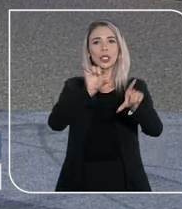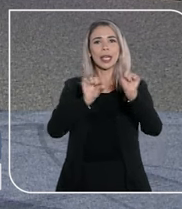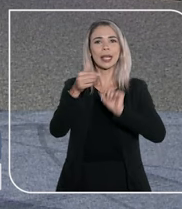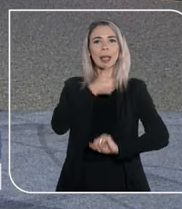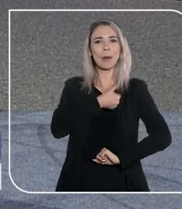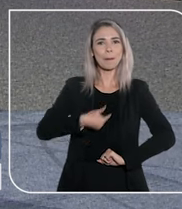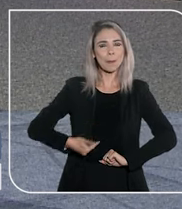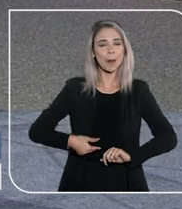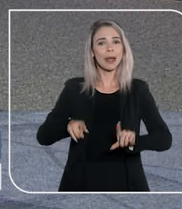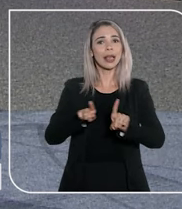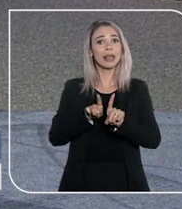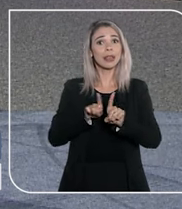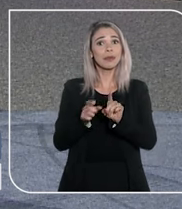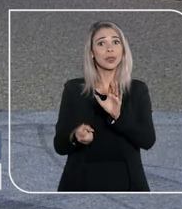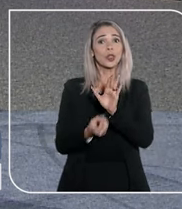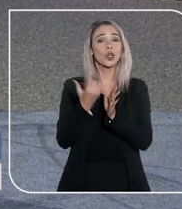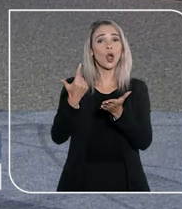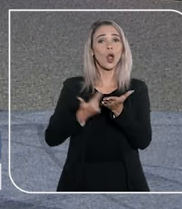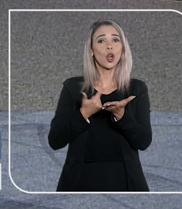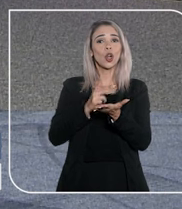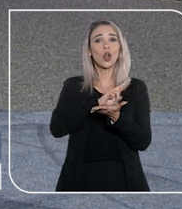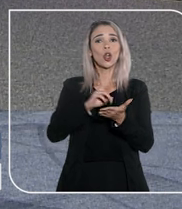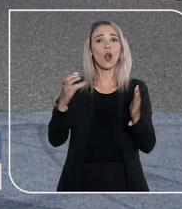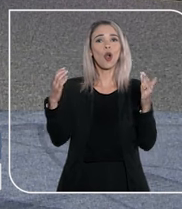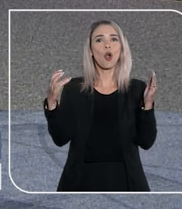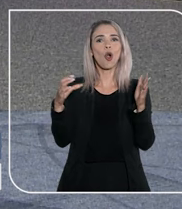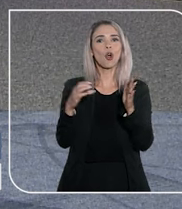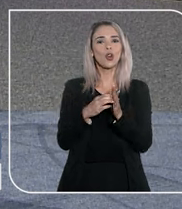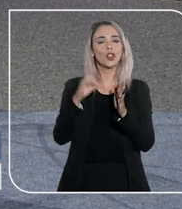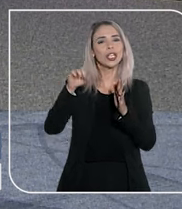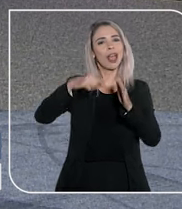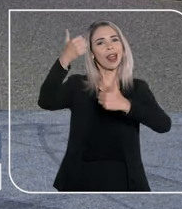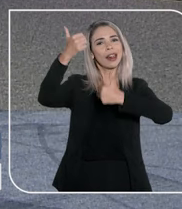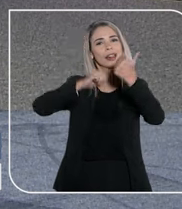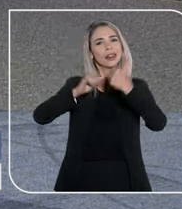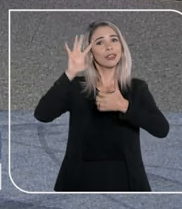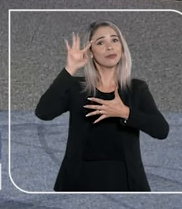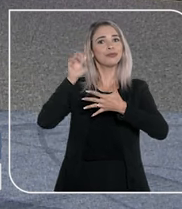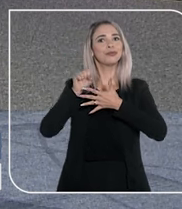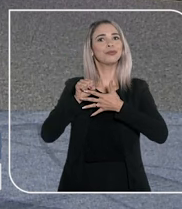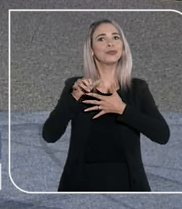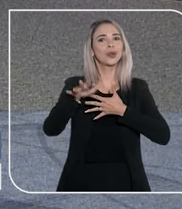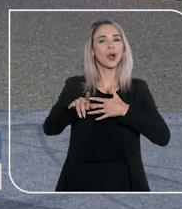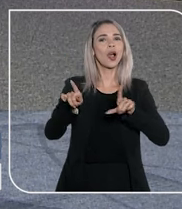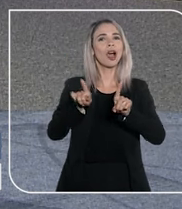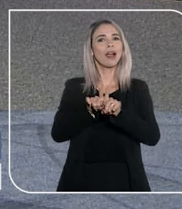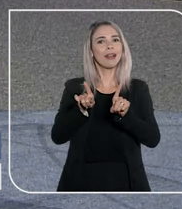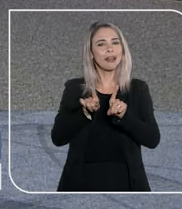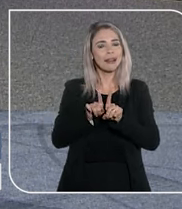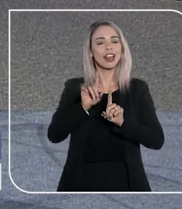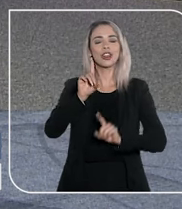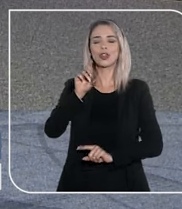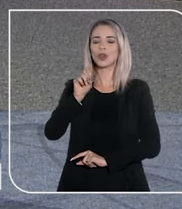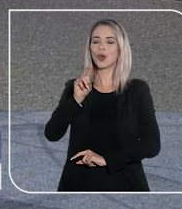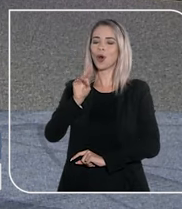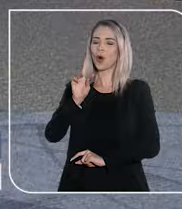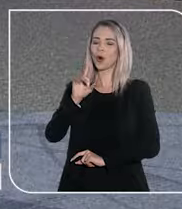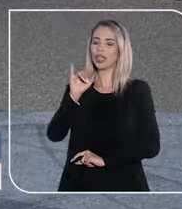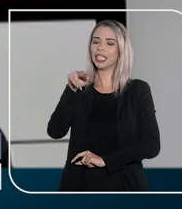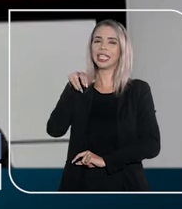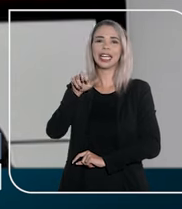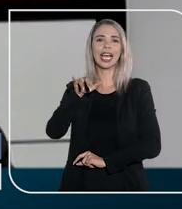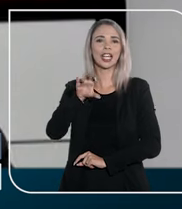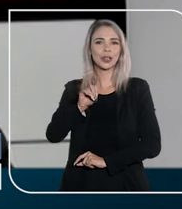Pública e autor do livro Concurso Público, uma análise jurisprudencial e doutrinária. Doutor Renan, muito bem-vindo